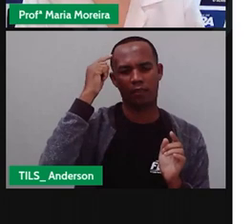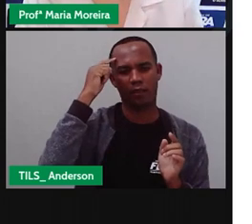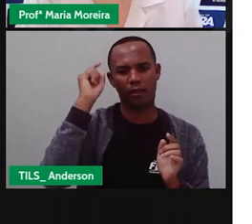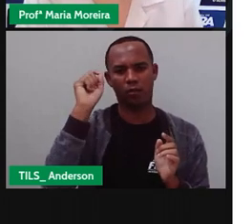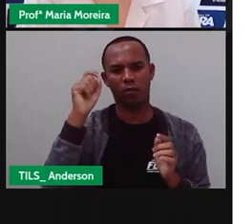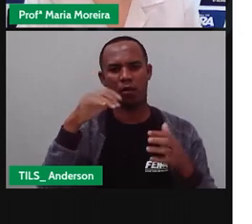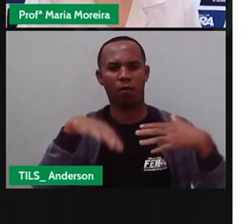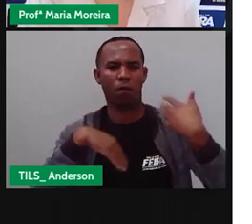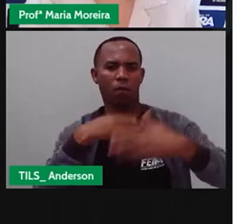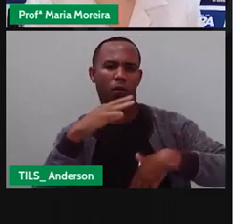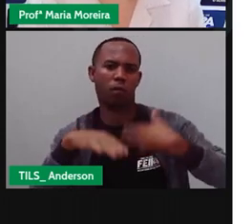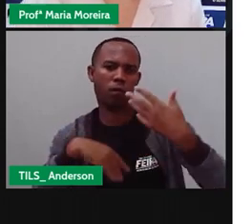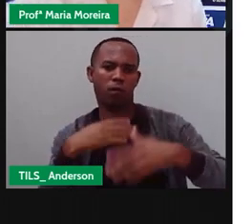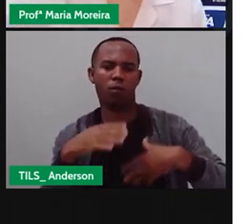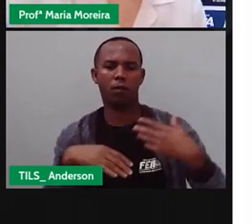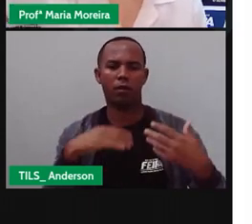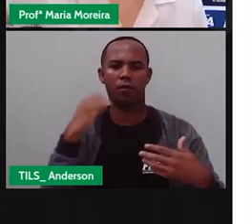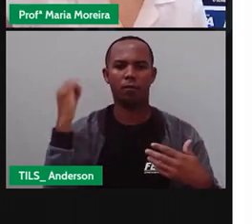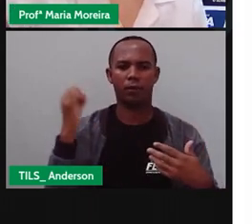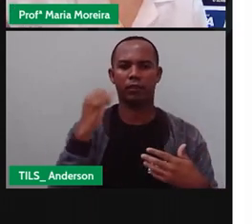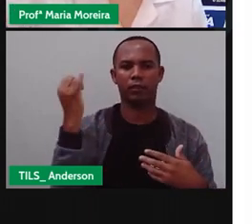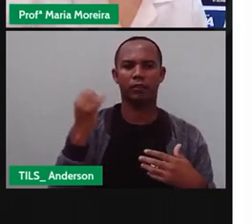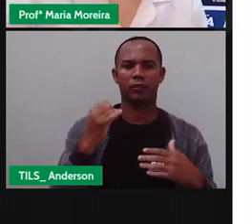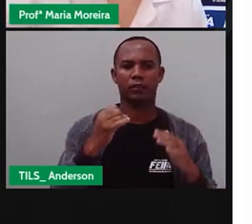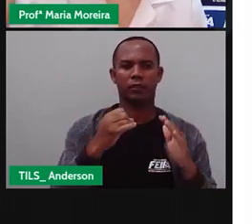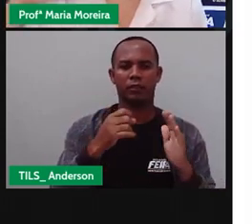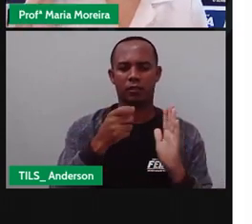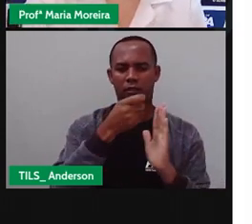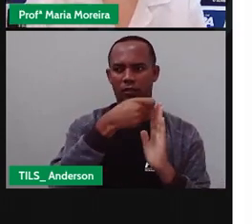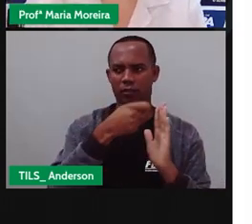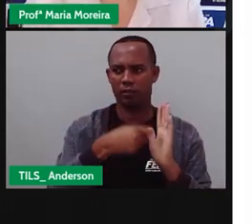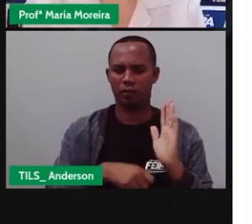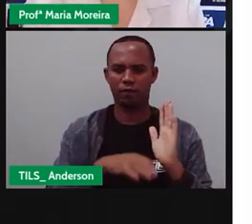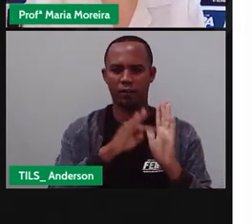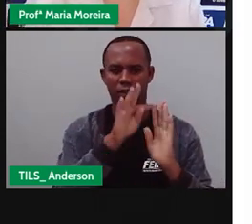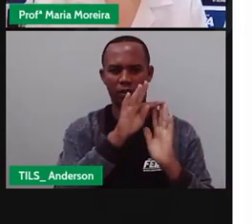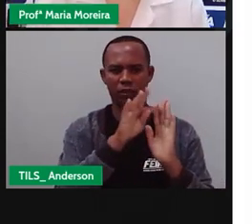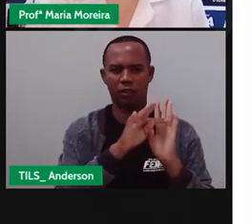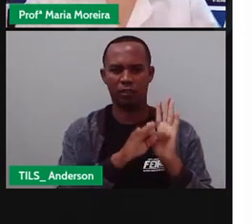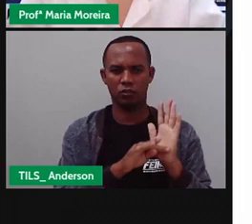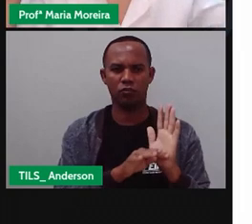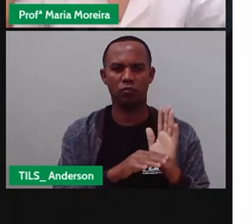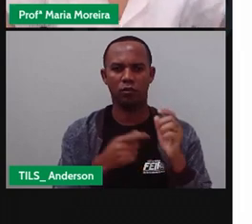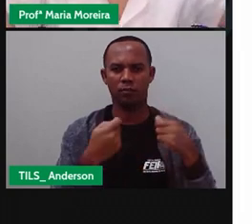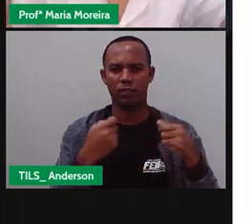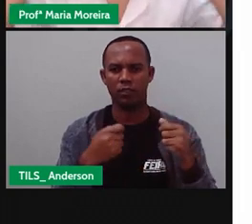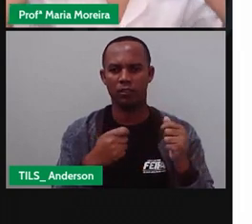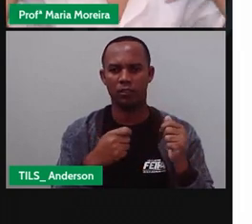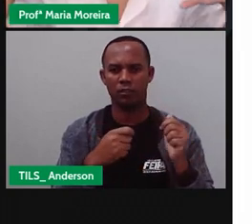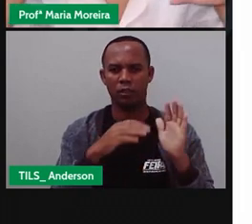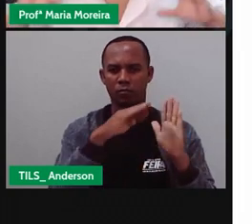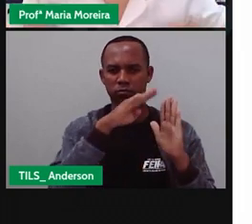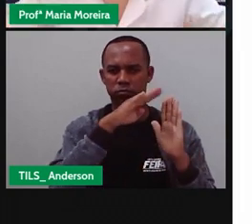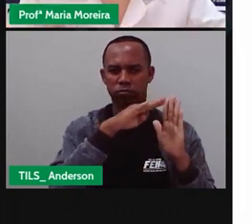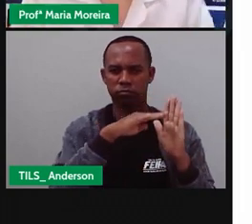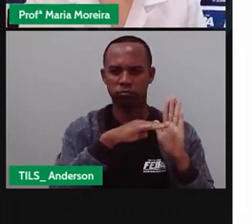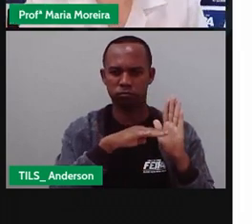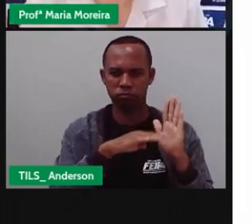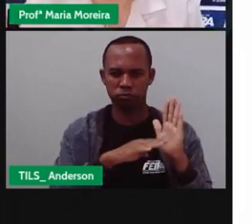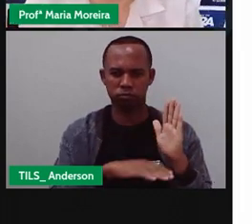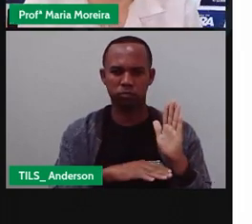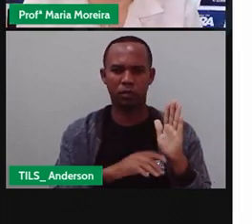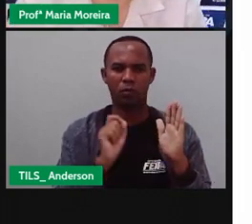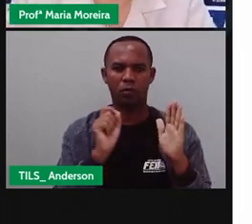quê? Desordenadas. Então, quando eu vou escrever um texto, eu preciso de uma ordem, né? E à medida que as ideias elas irão acontecendo,